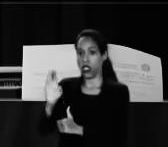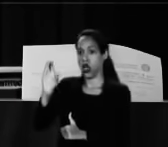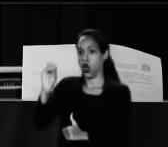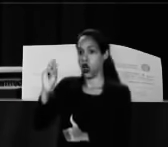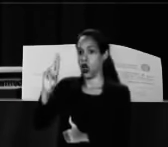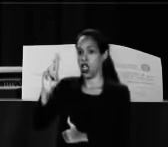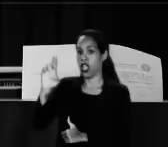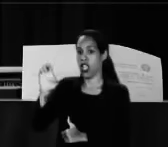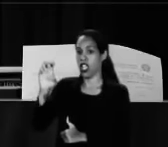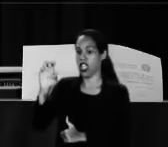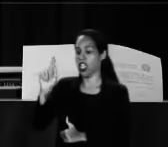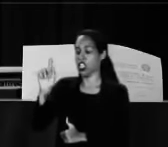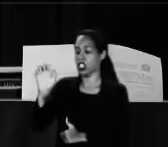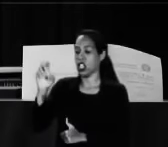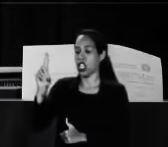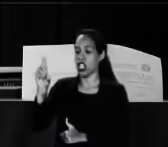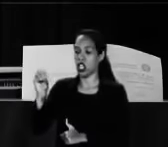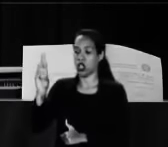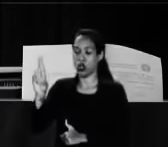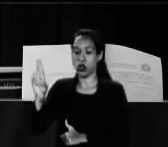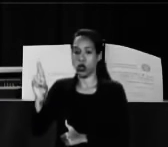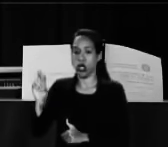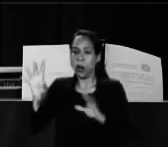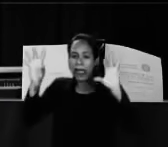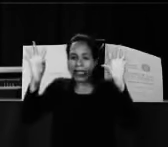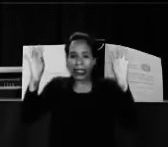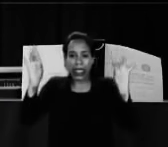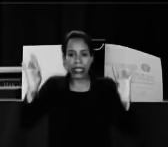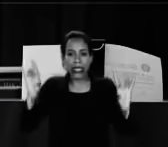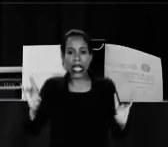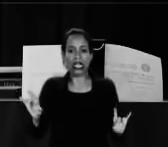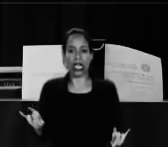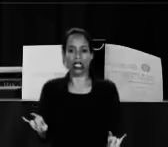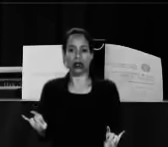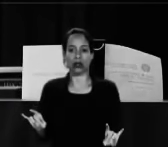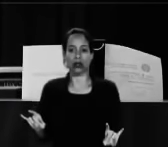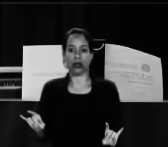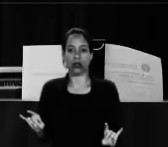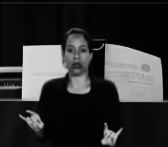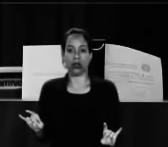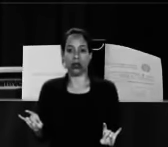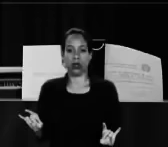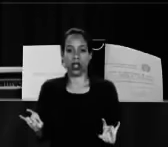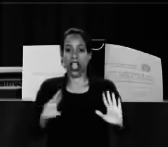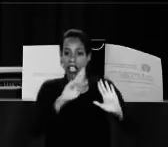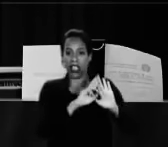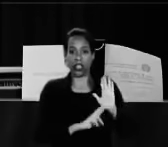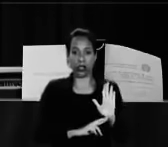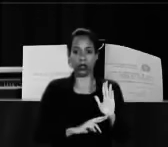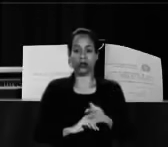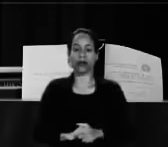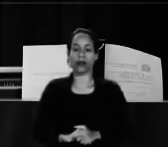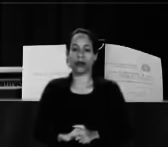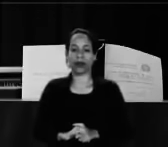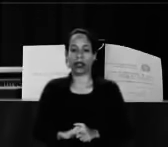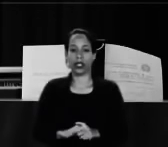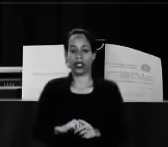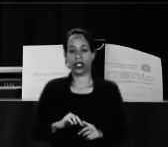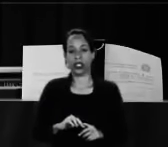estão em super condições, essas eu convido para serem meus patronos. O patrono é uma relação um pouco diferente. O apoiador é meio que uma